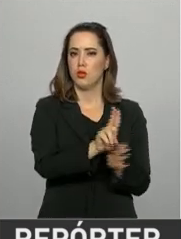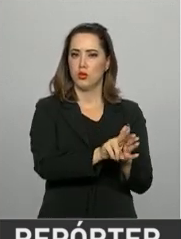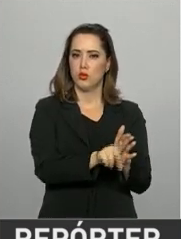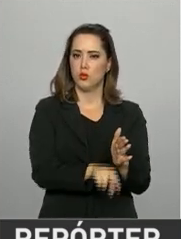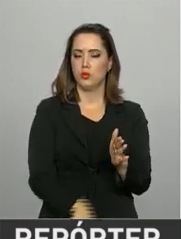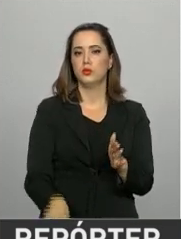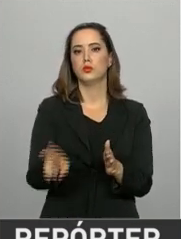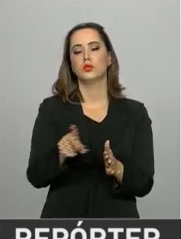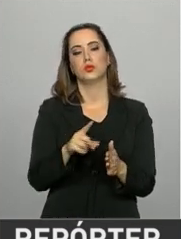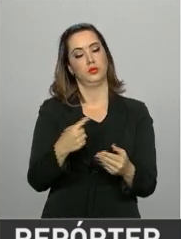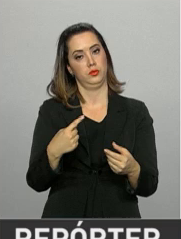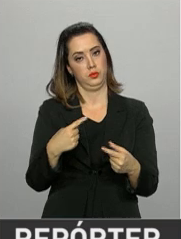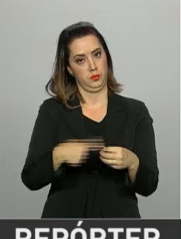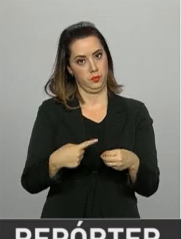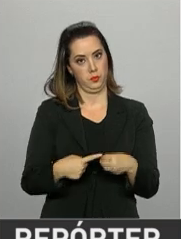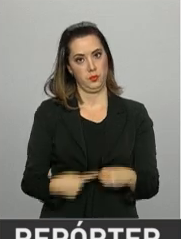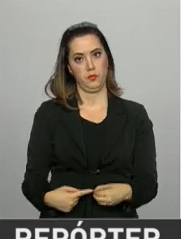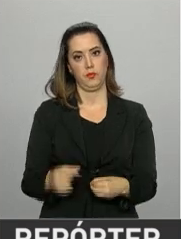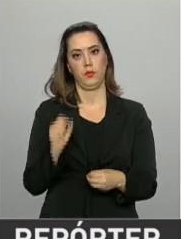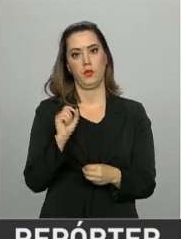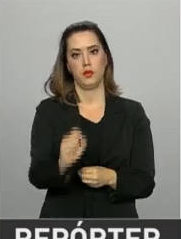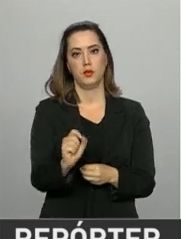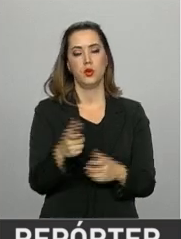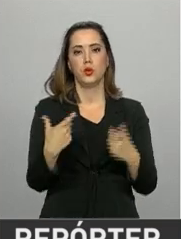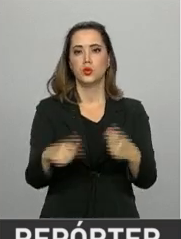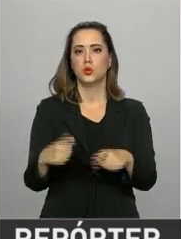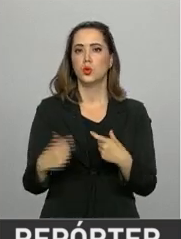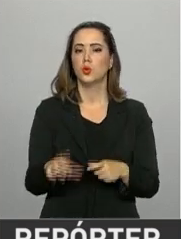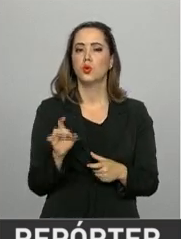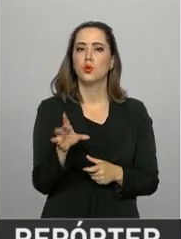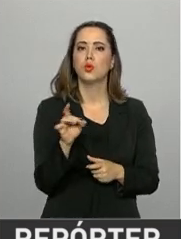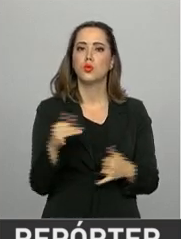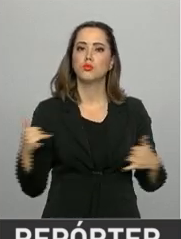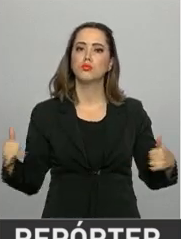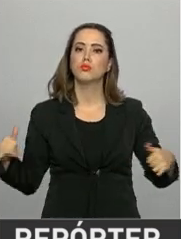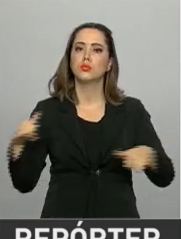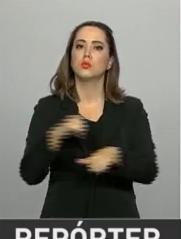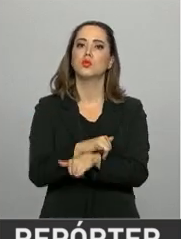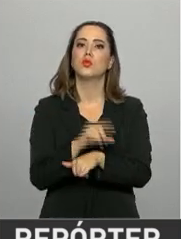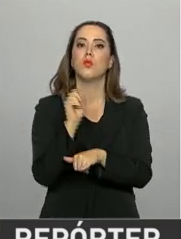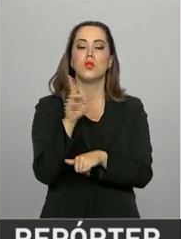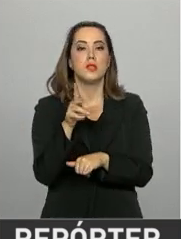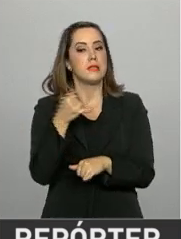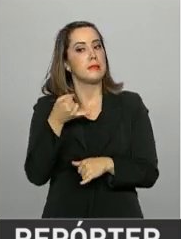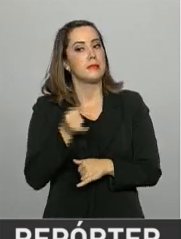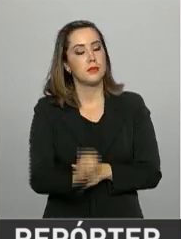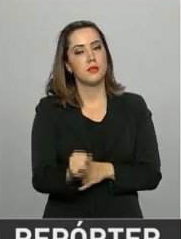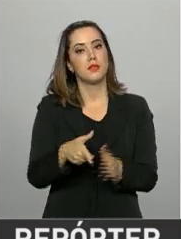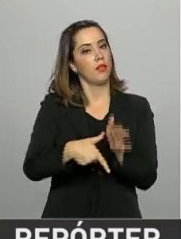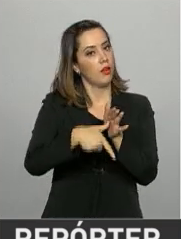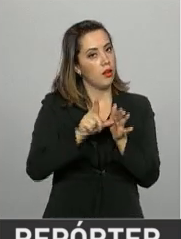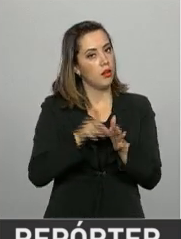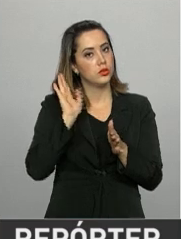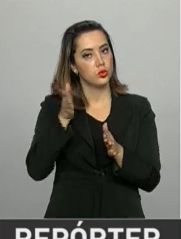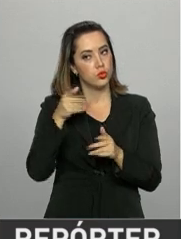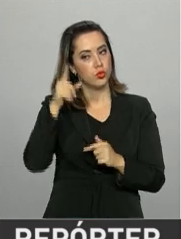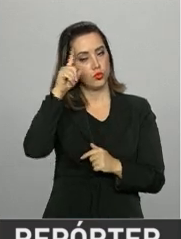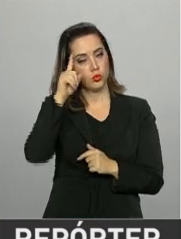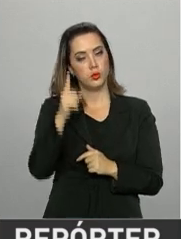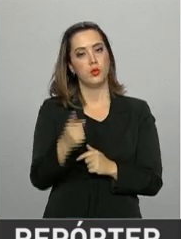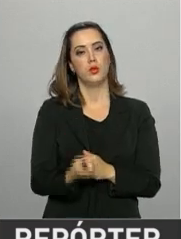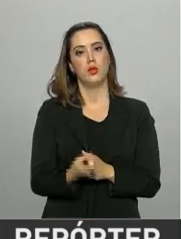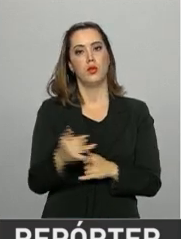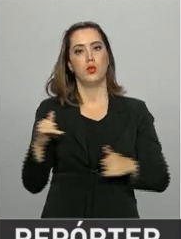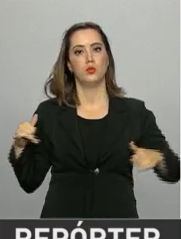e Copacabana. Nesses locais, somente poderão voar aeronaves expressamente autorizadas pelo Comando de